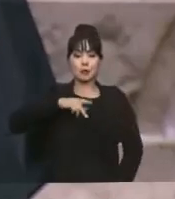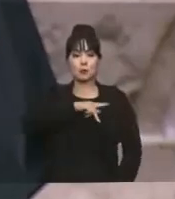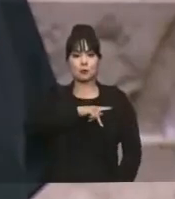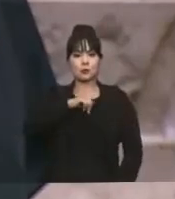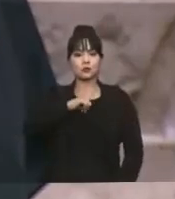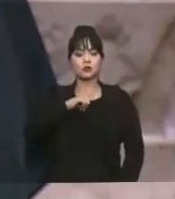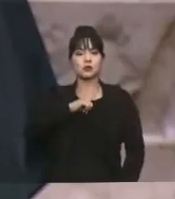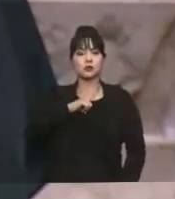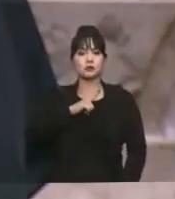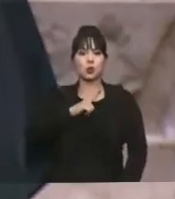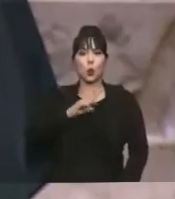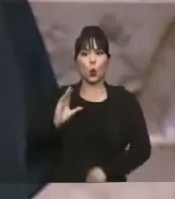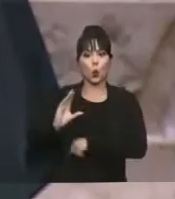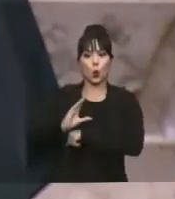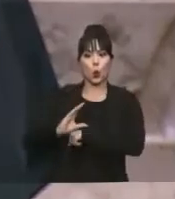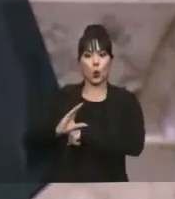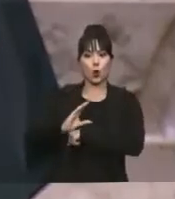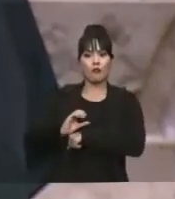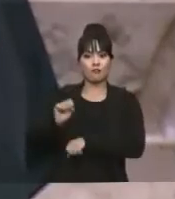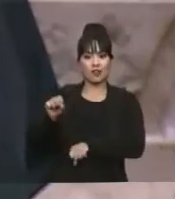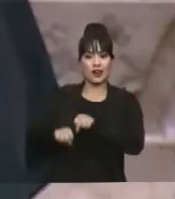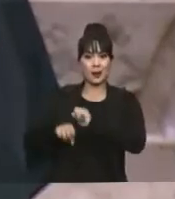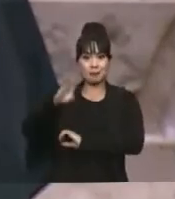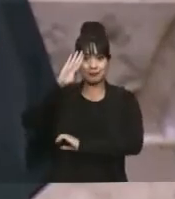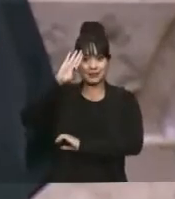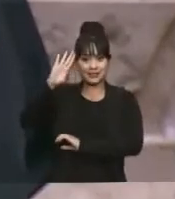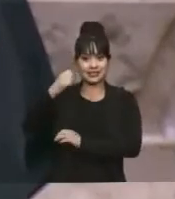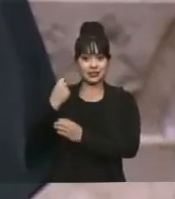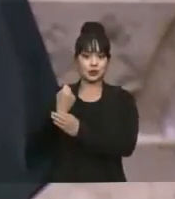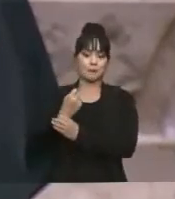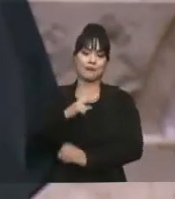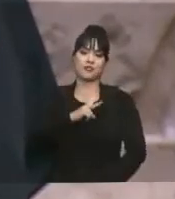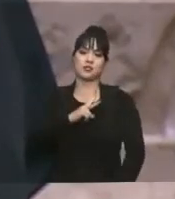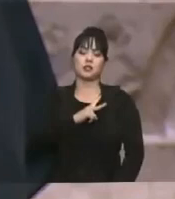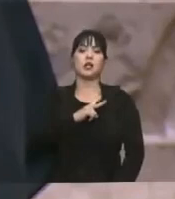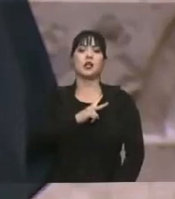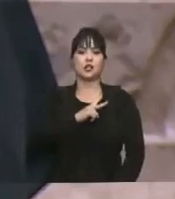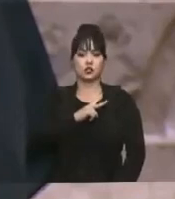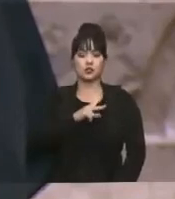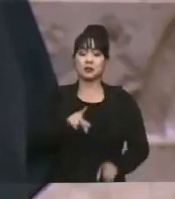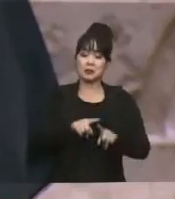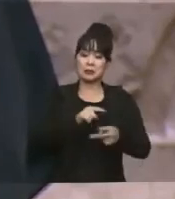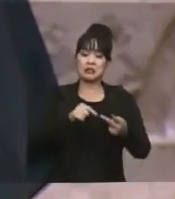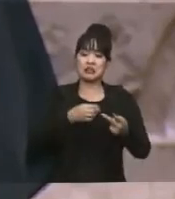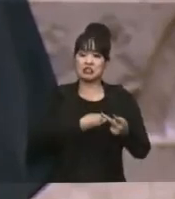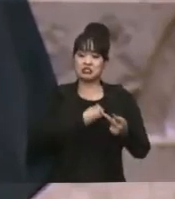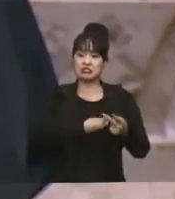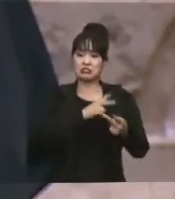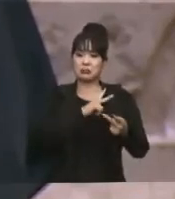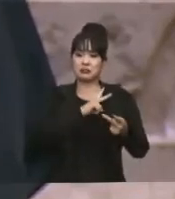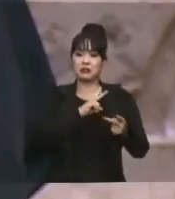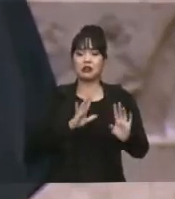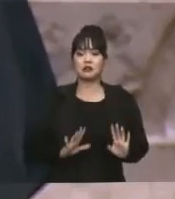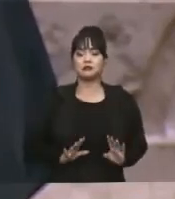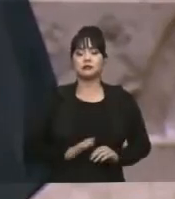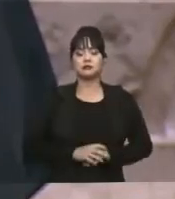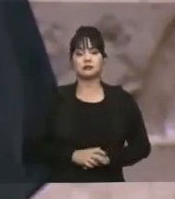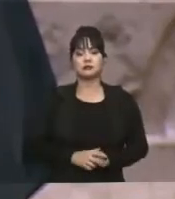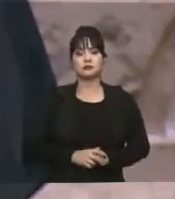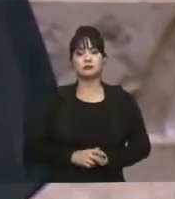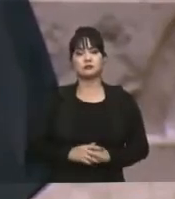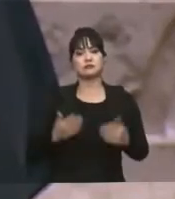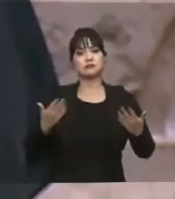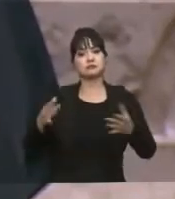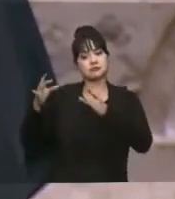como inconstitucionais, por violar o princípio da proteção da privacidade, da vida privada, o devido processo legal substantivo,